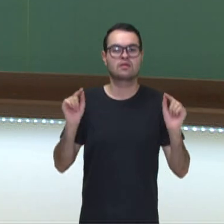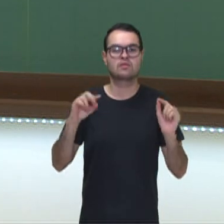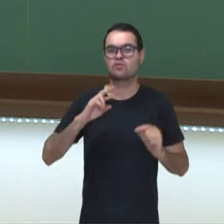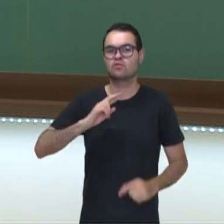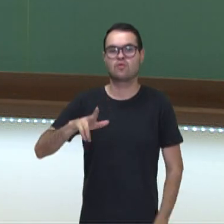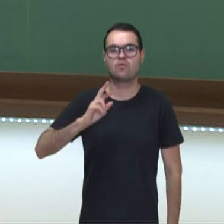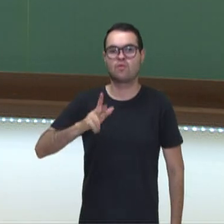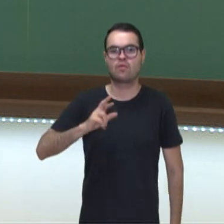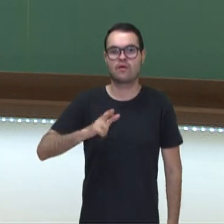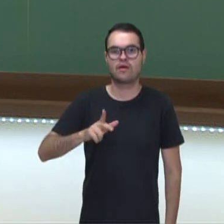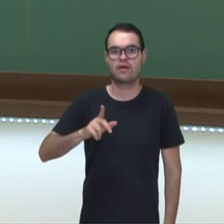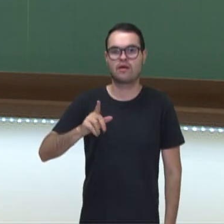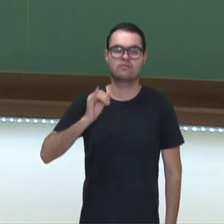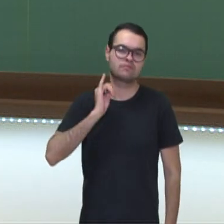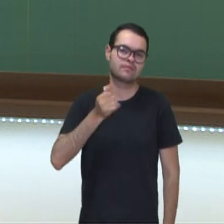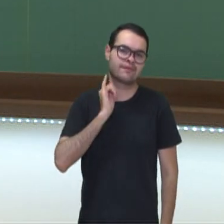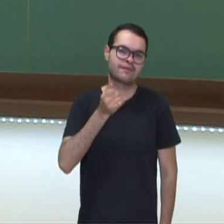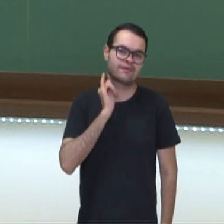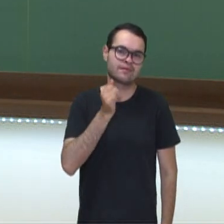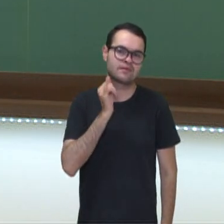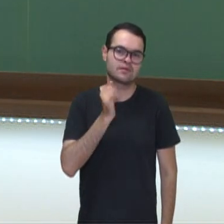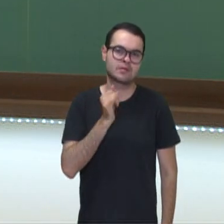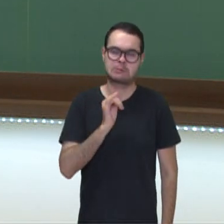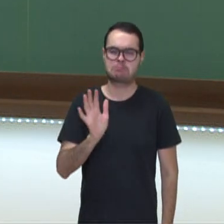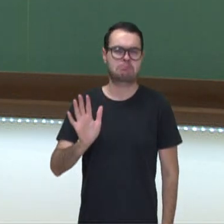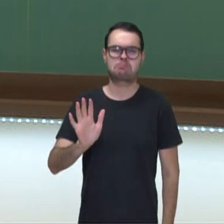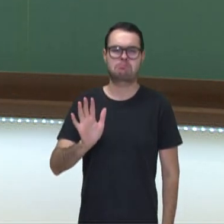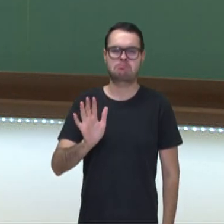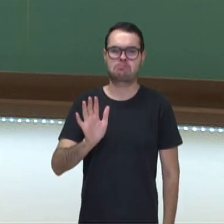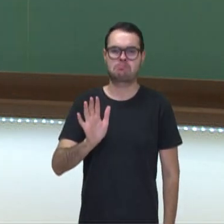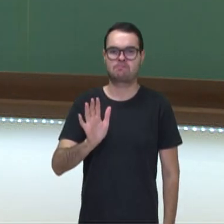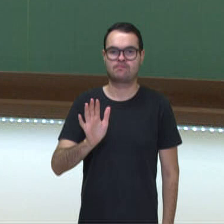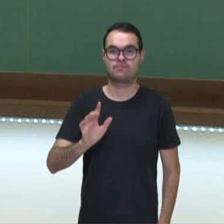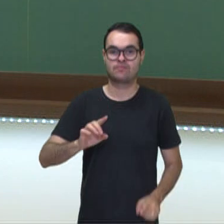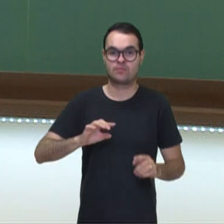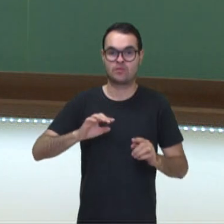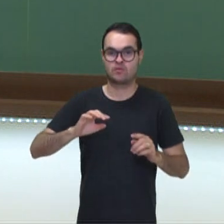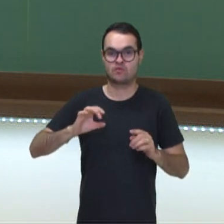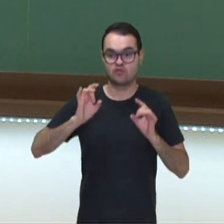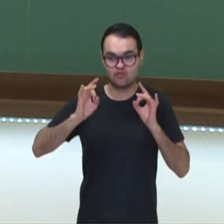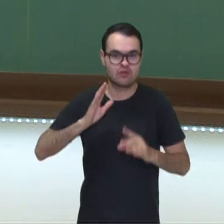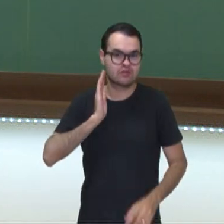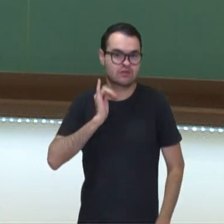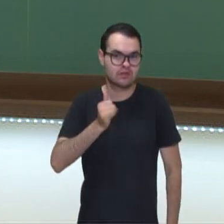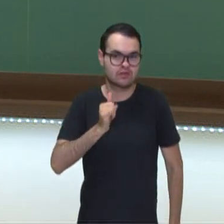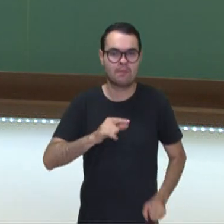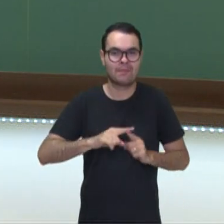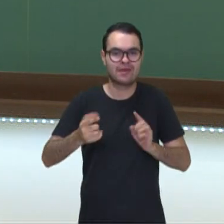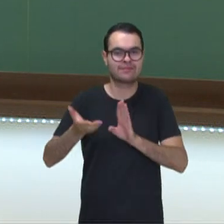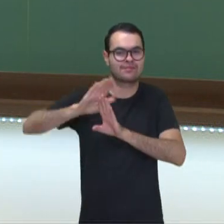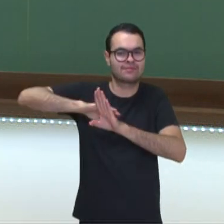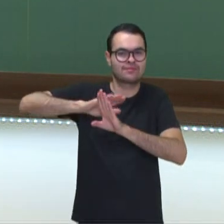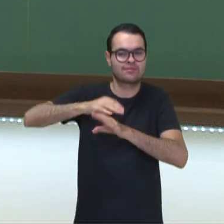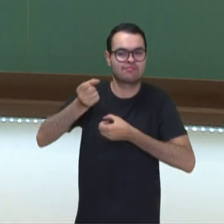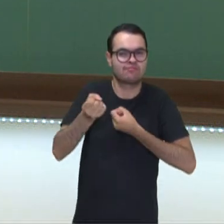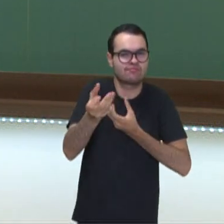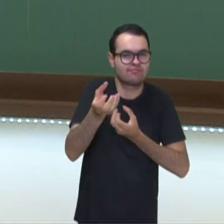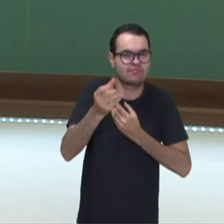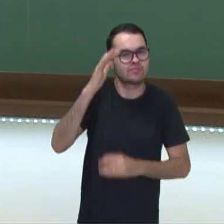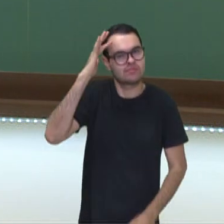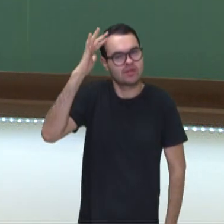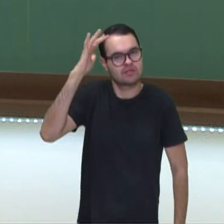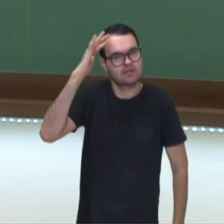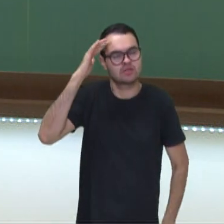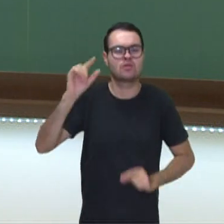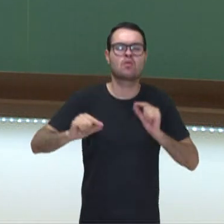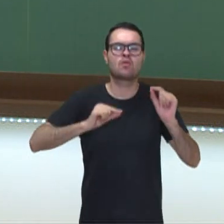diante exatamente de uma narrativa, não necessariamente, mas às vezes de uma reflexão, de uma mensagem. E o